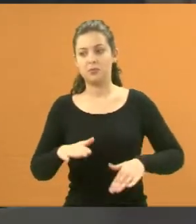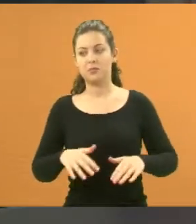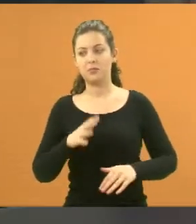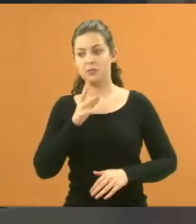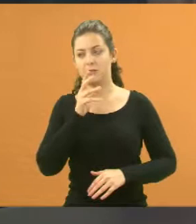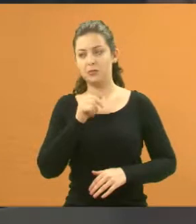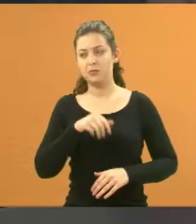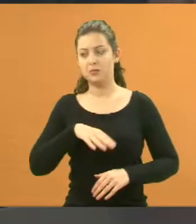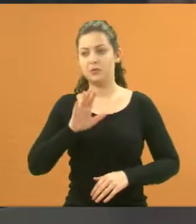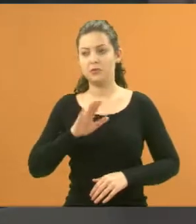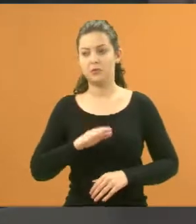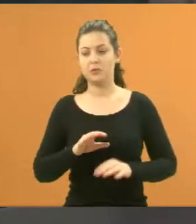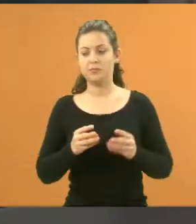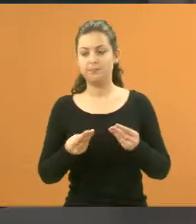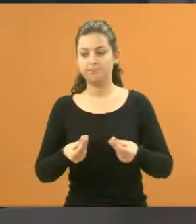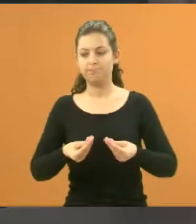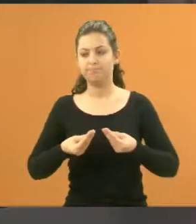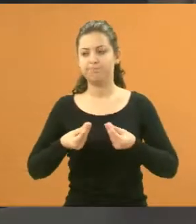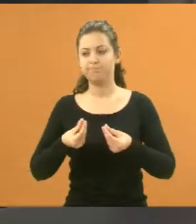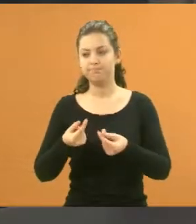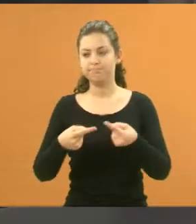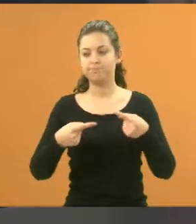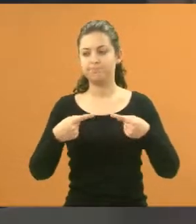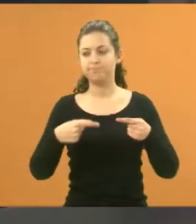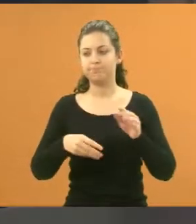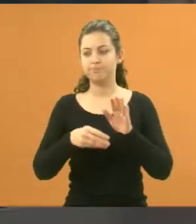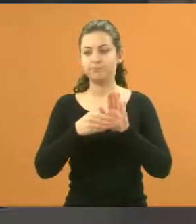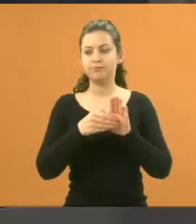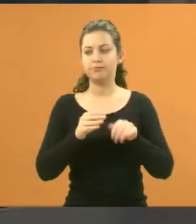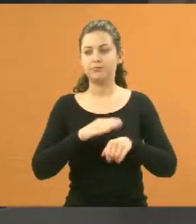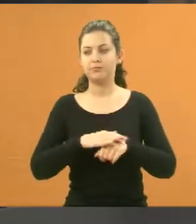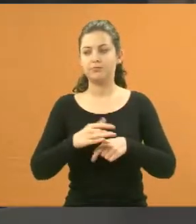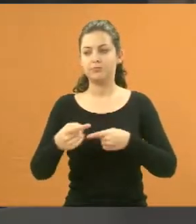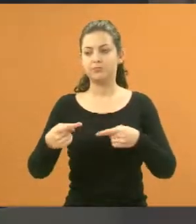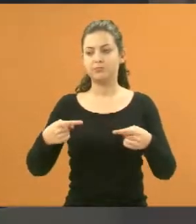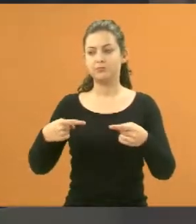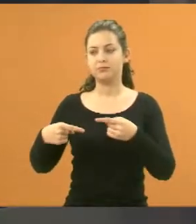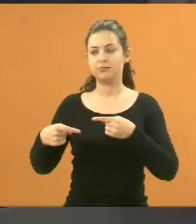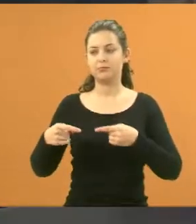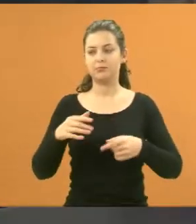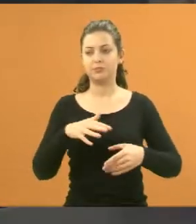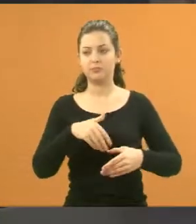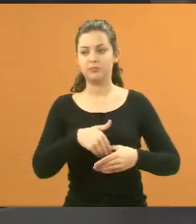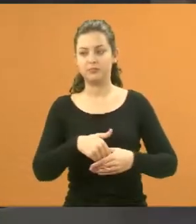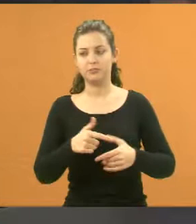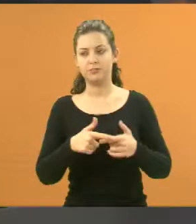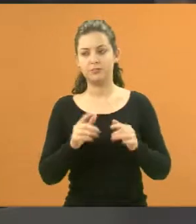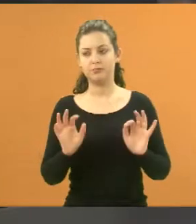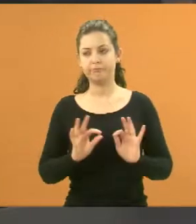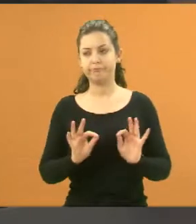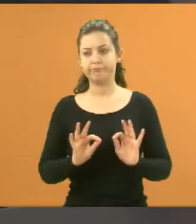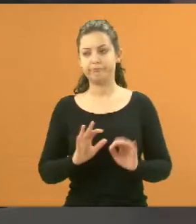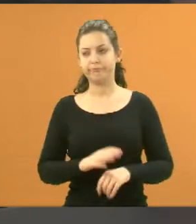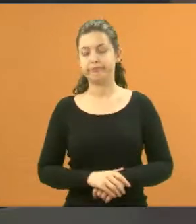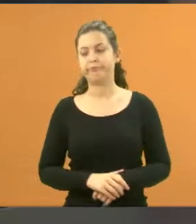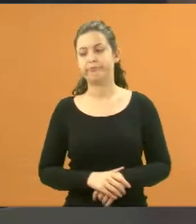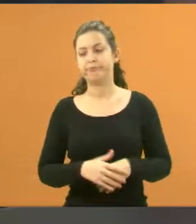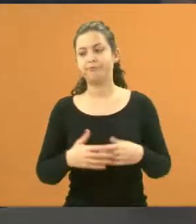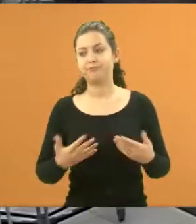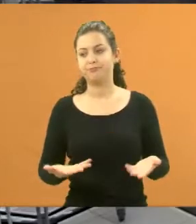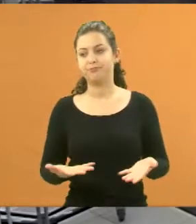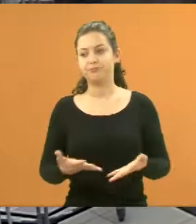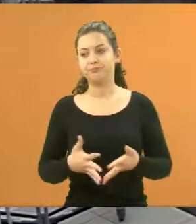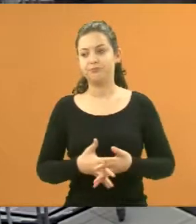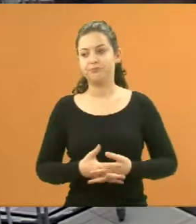tempo para que a gente afine a emenda aqui, para a gente poder fazer o debate e votar sem nenhum tipo de problema. Então,